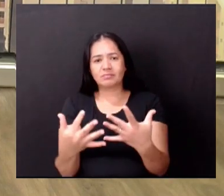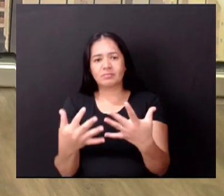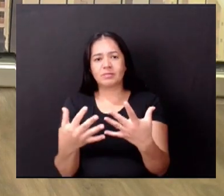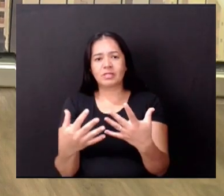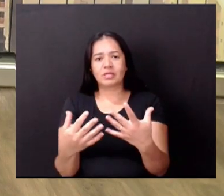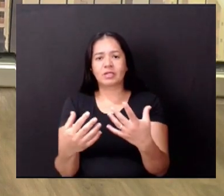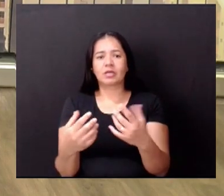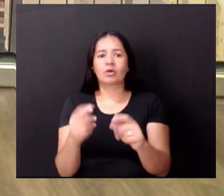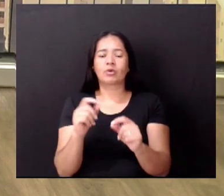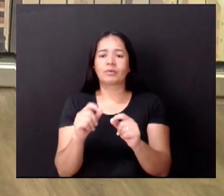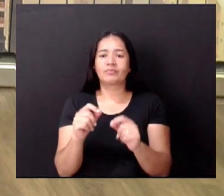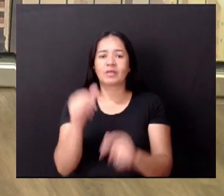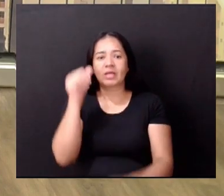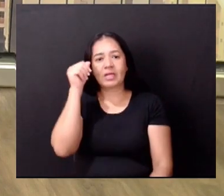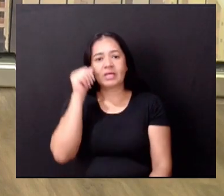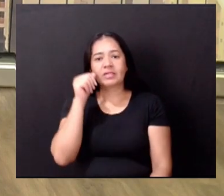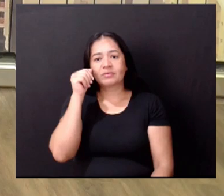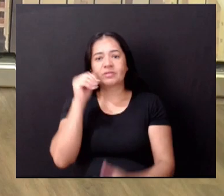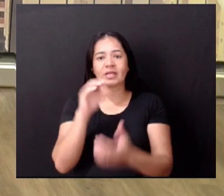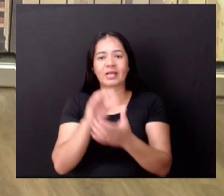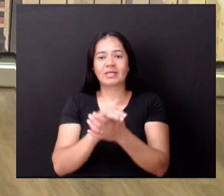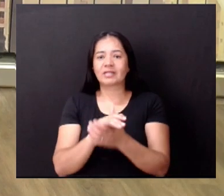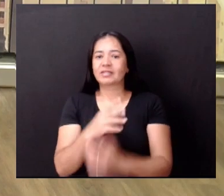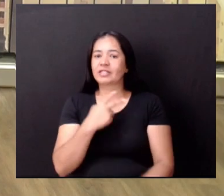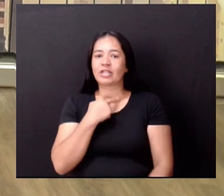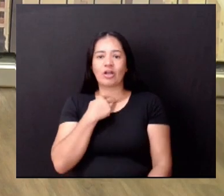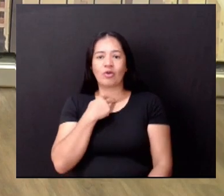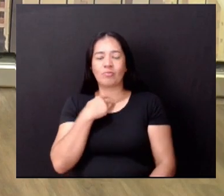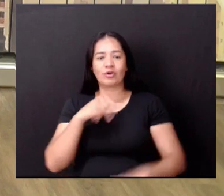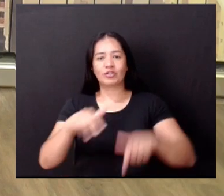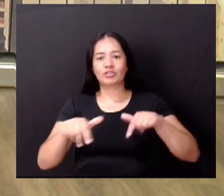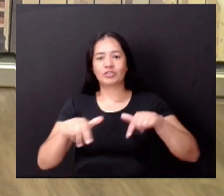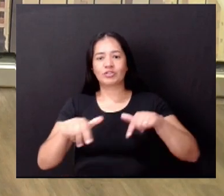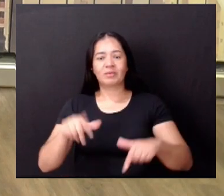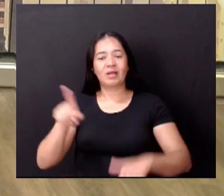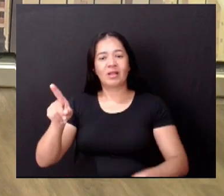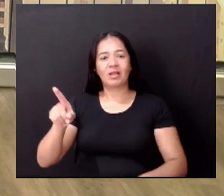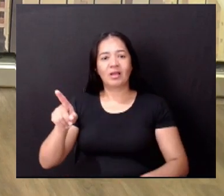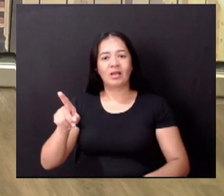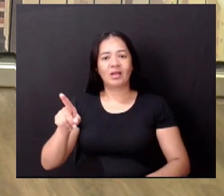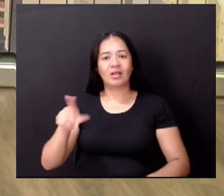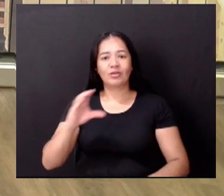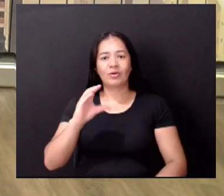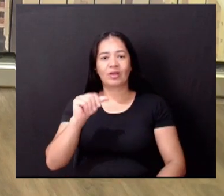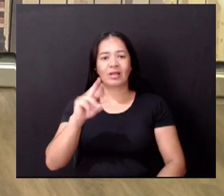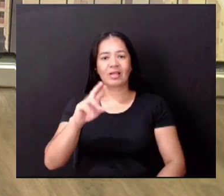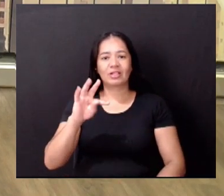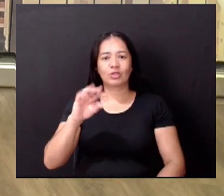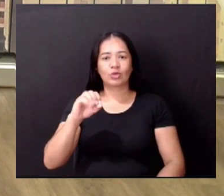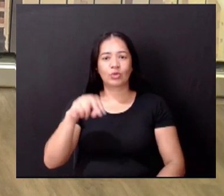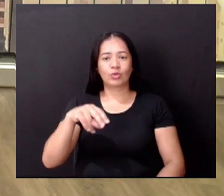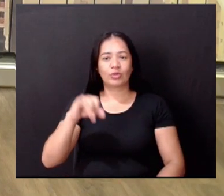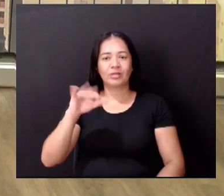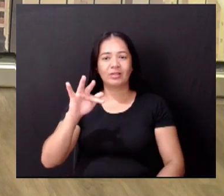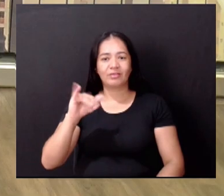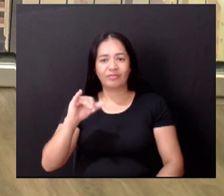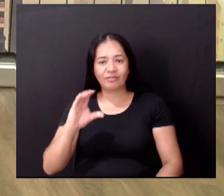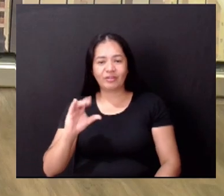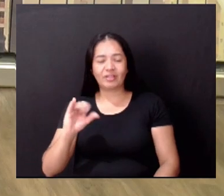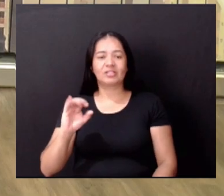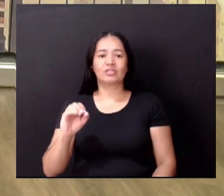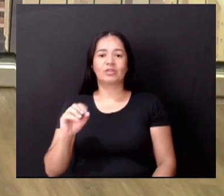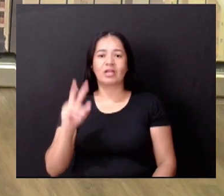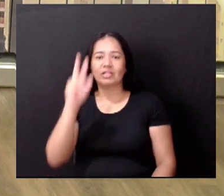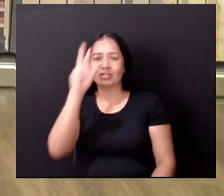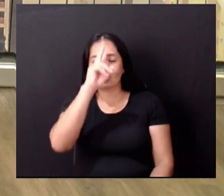Você menciona num determinado ponto do livro que as mulheres casadas não poderiam mais trabalhar no cartonifício, né? Então tem essas nuances